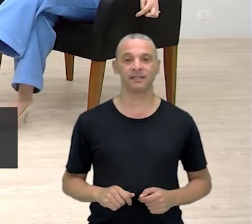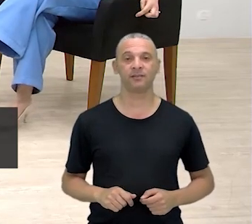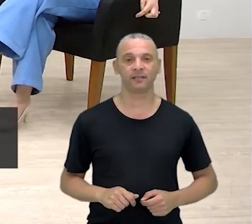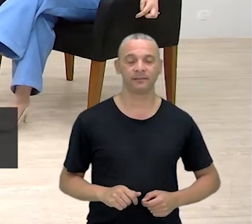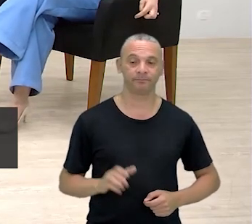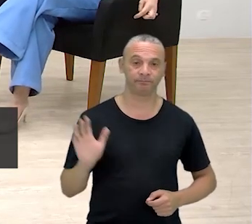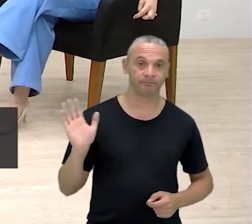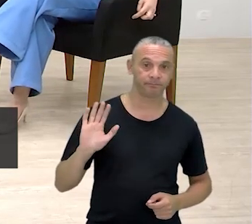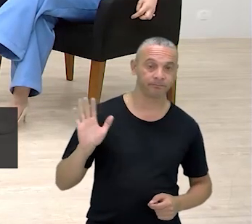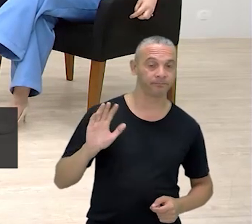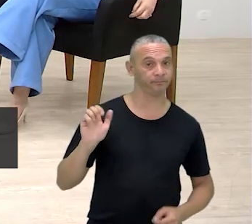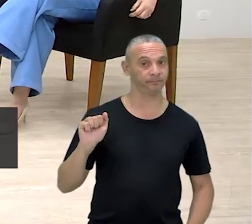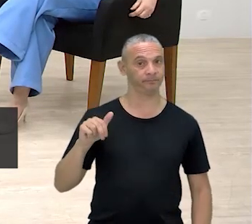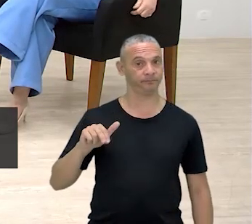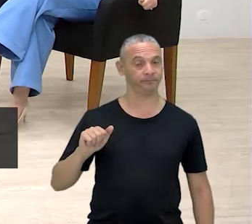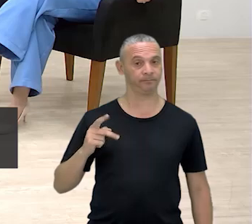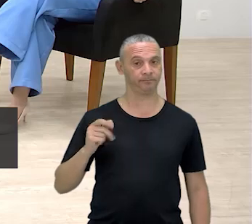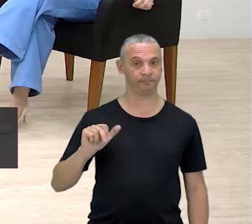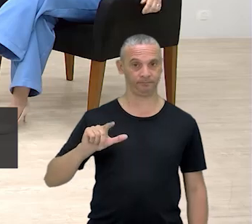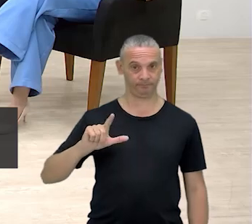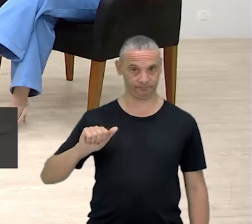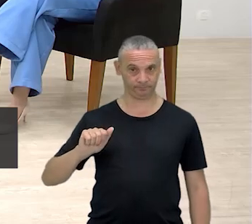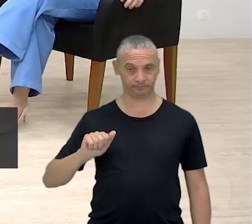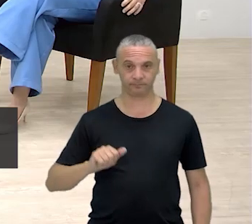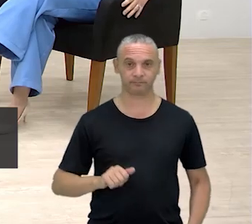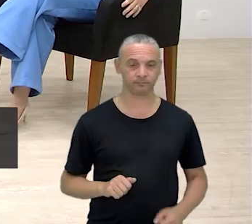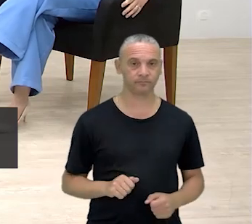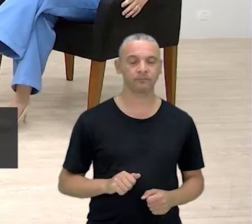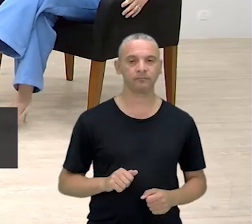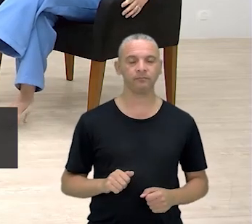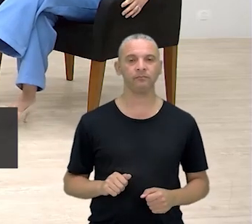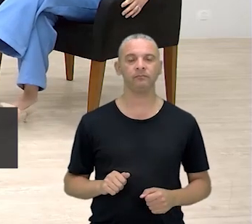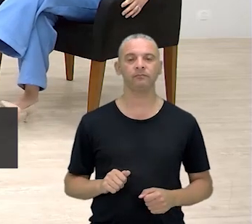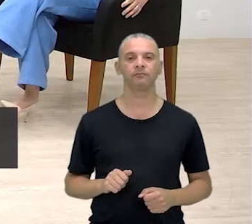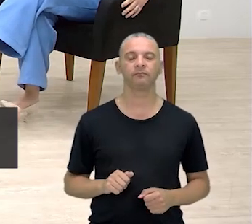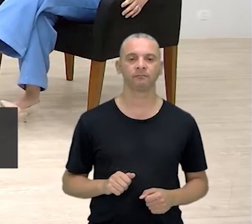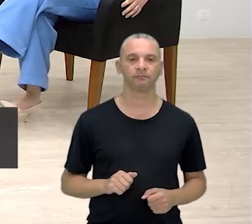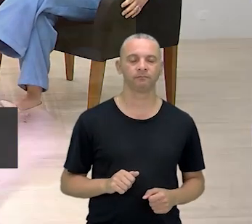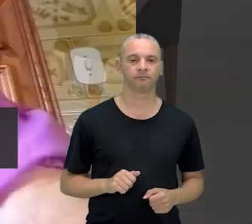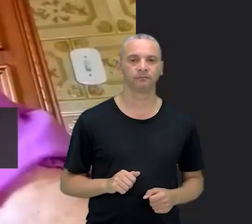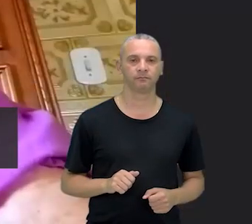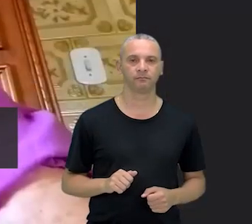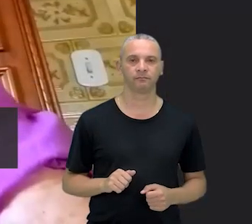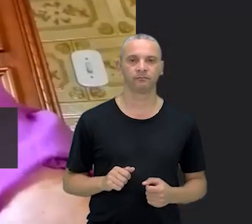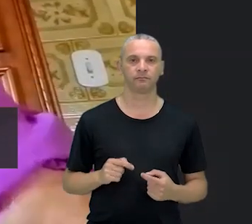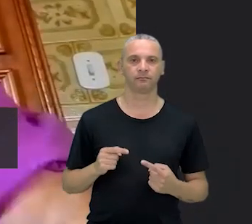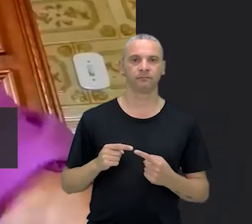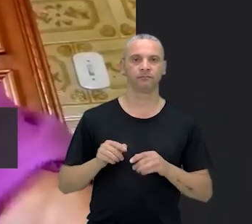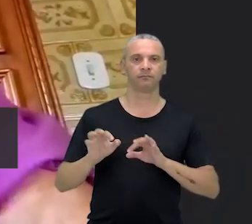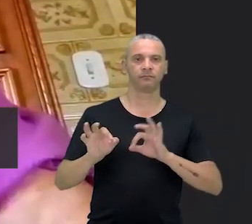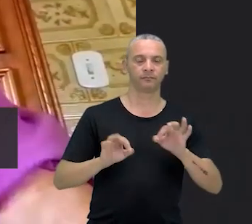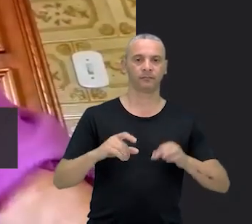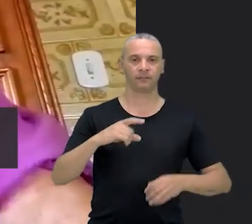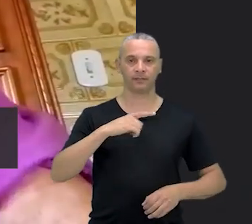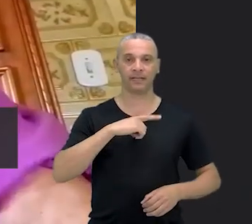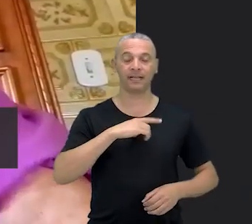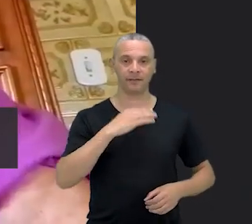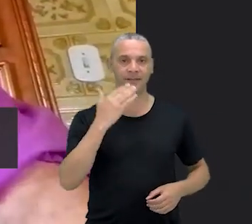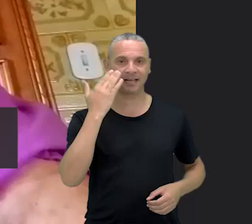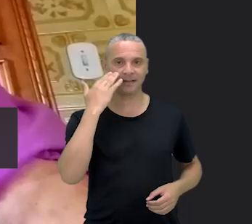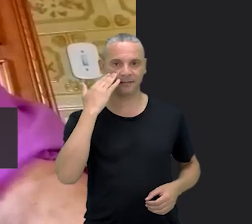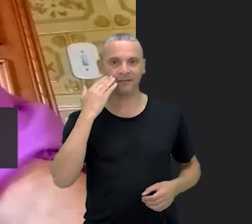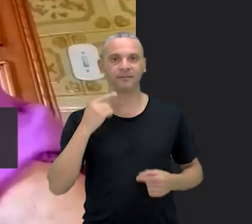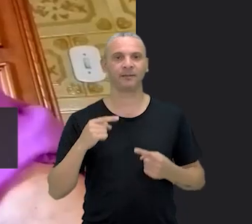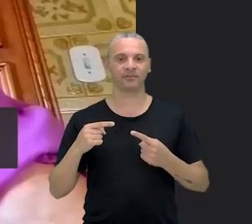Oiê. O que marcou nessa leitura, assim, tô te ouvindo? O que mais, assim,